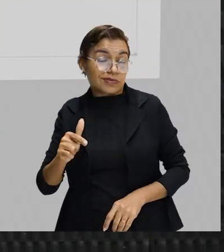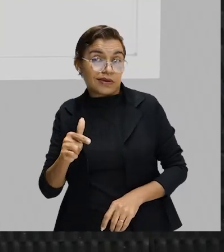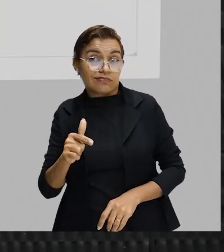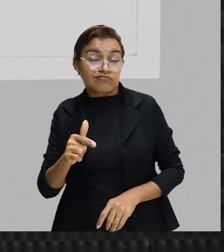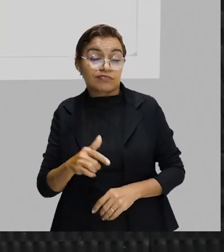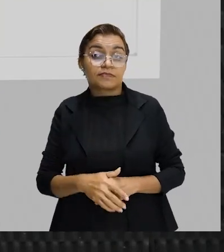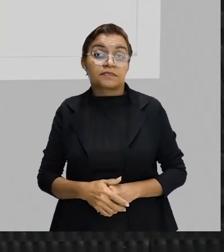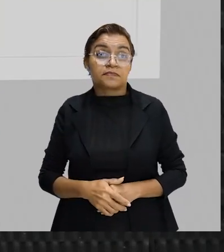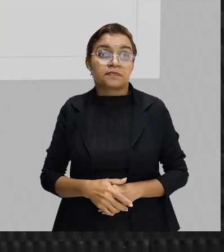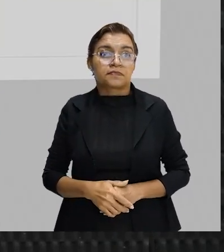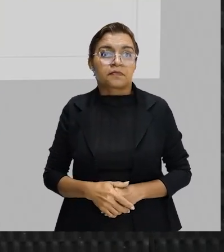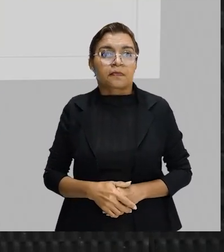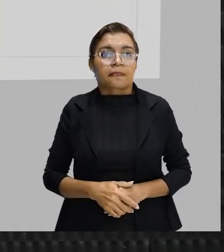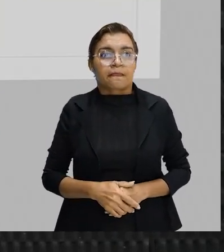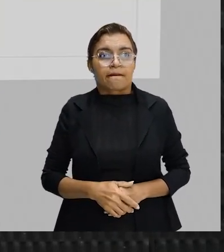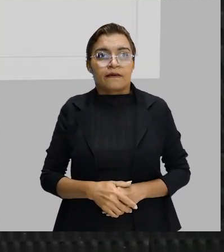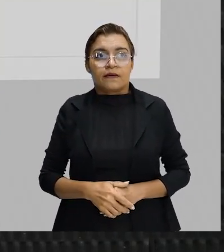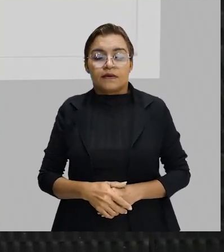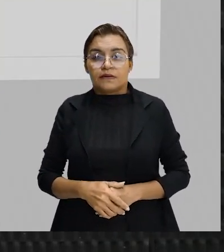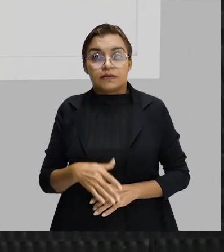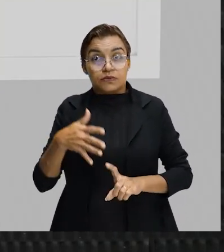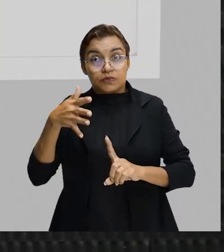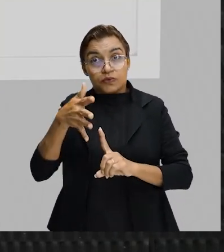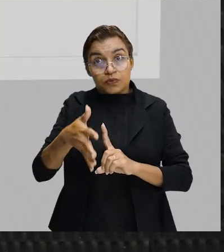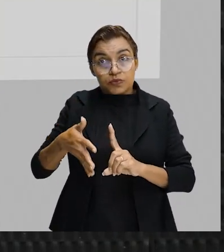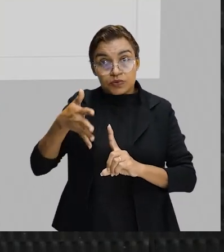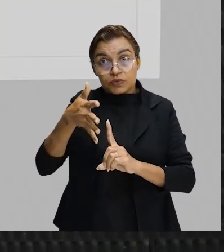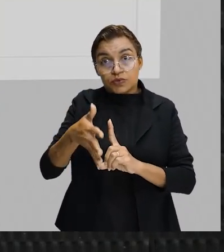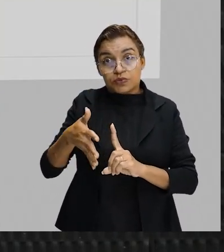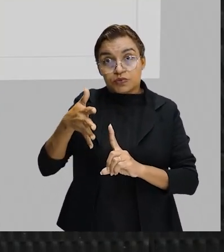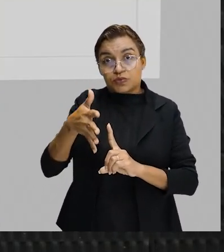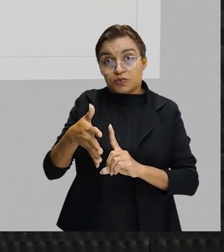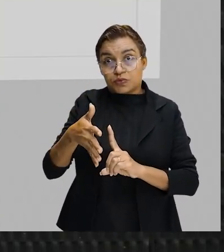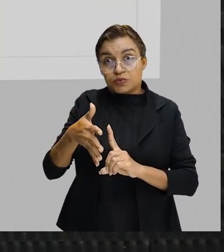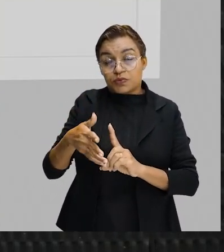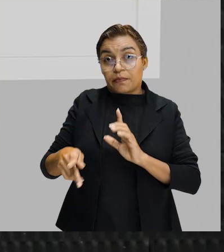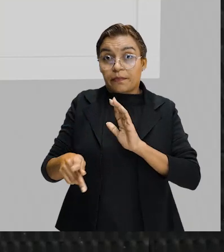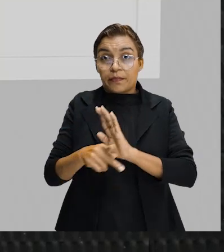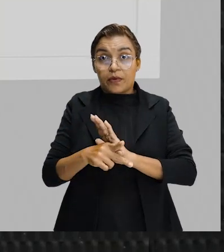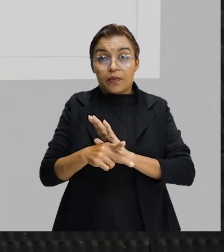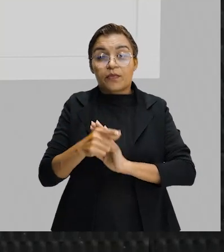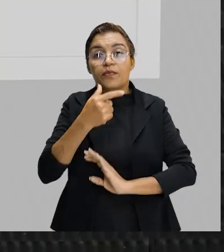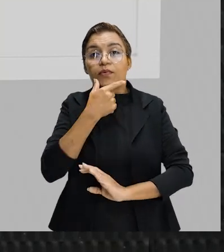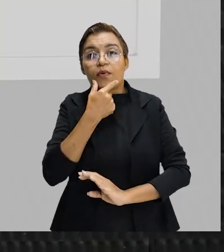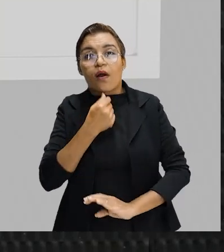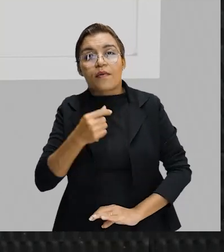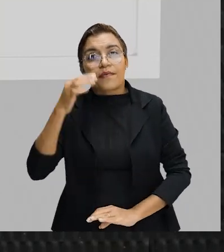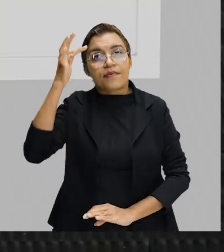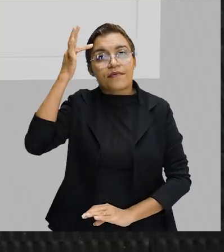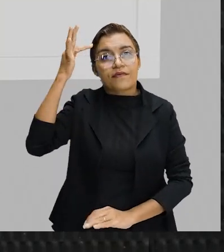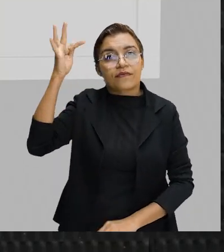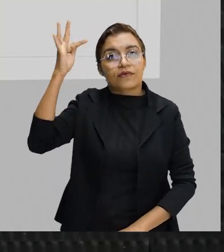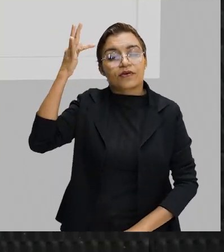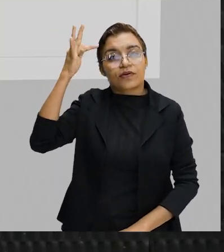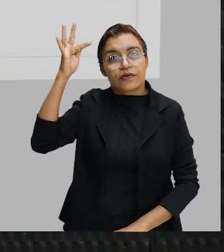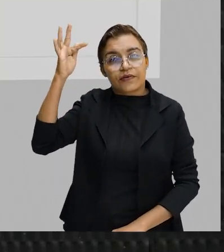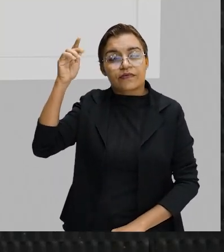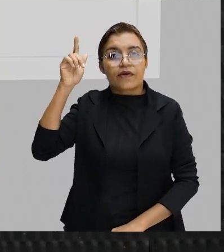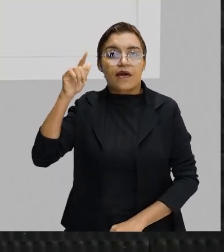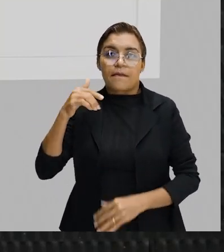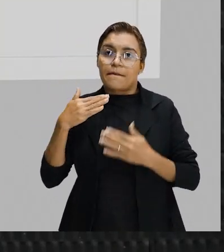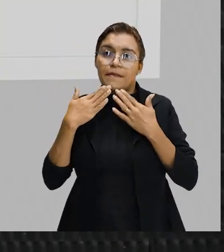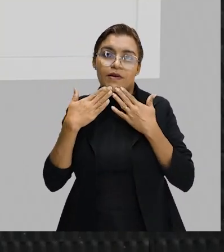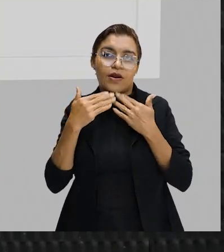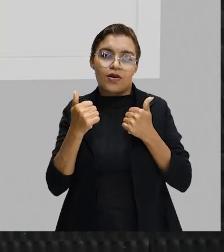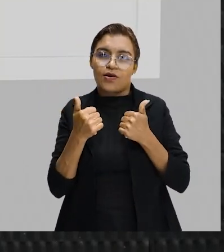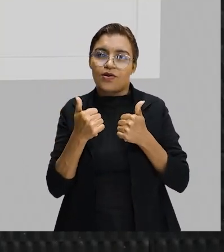Tá? Olha só, claro que o discurso agora do filósofo é um discurso muito mais embutido